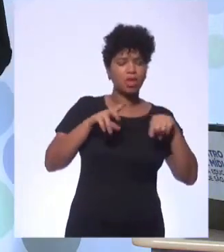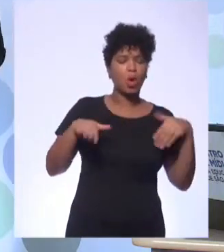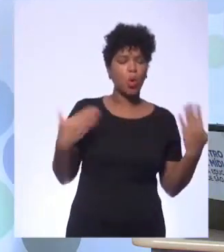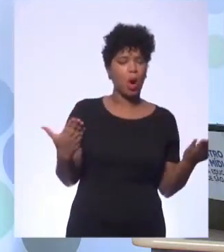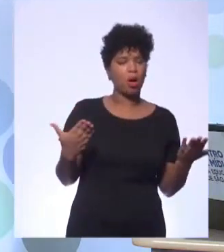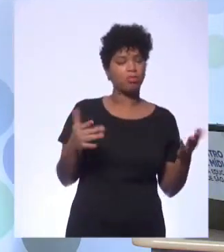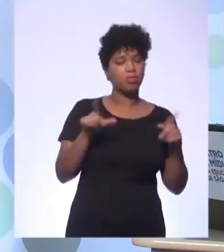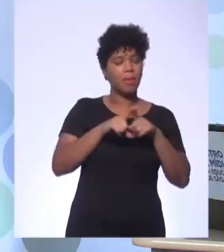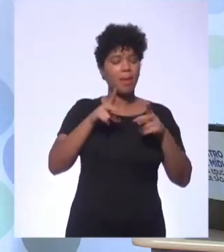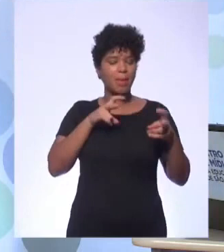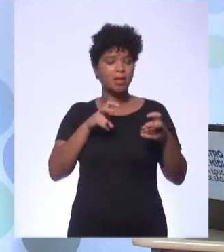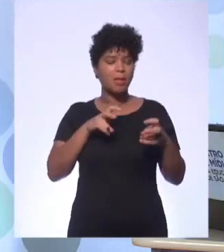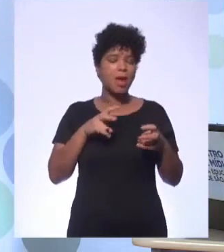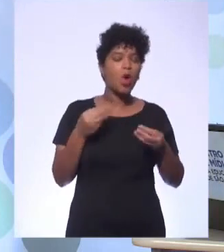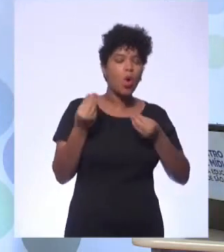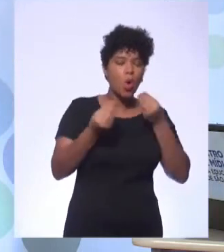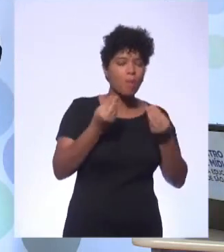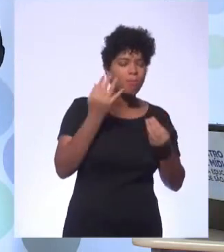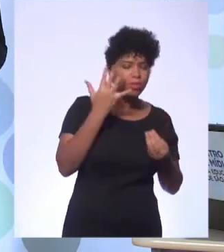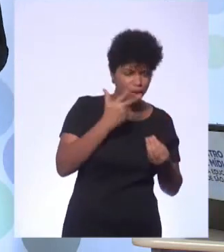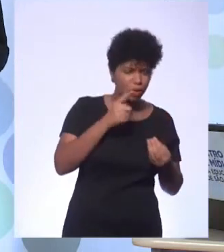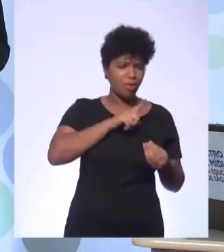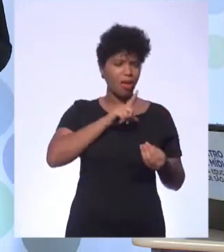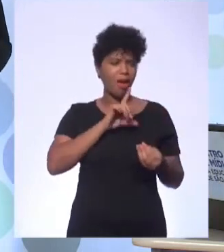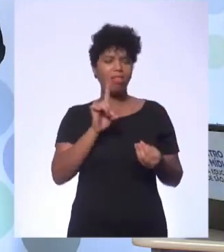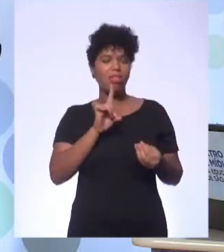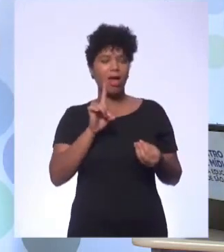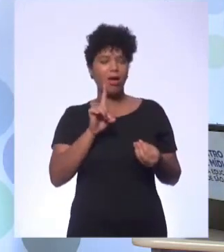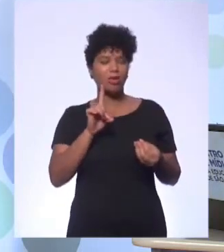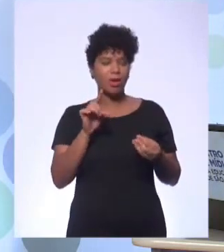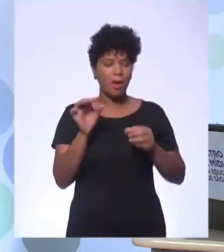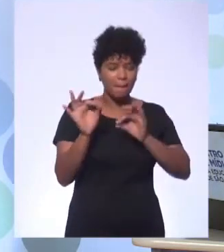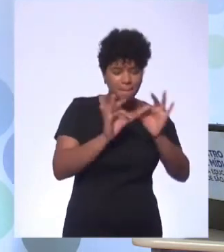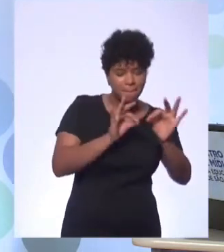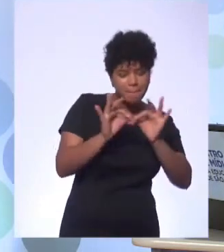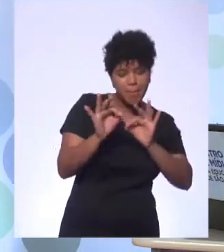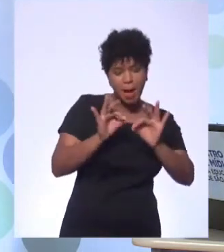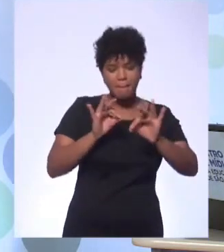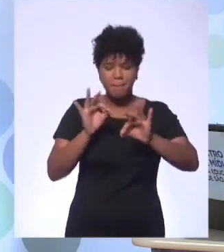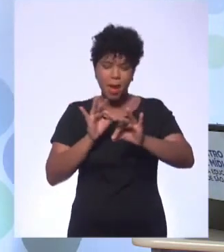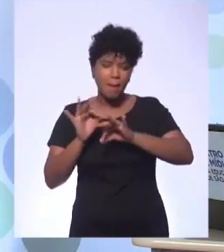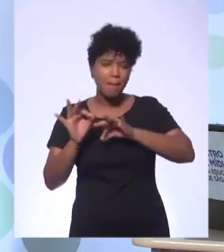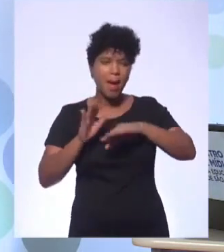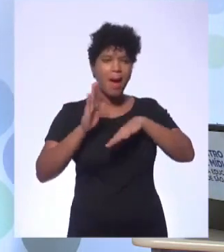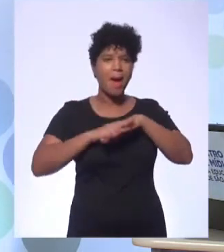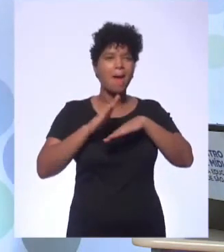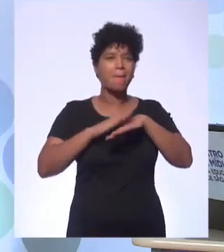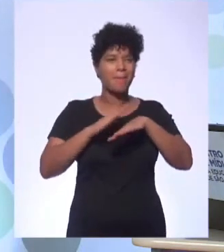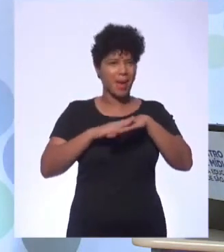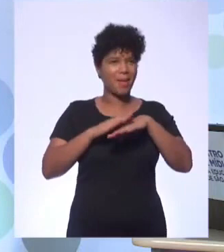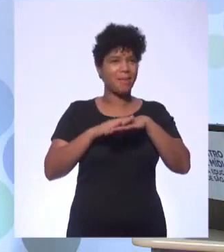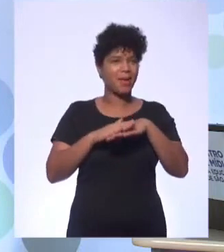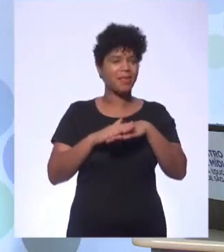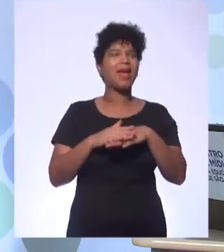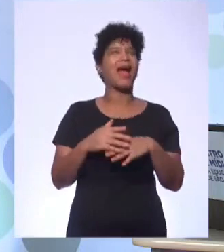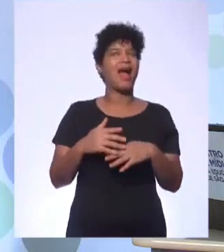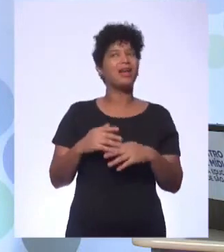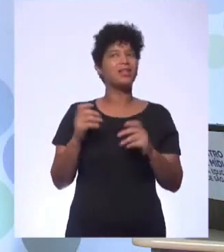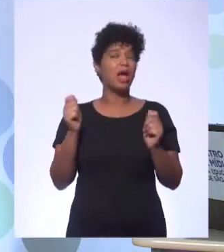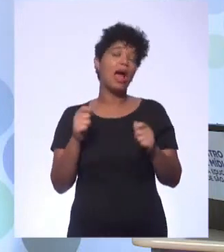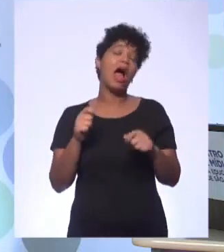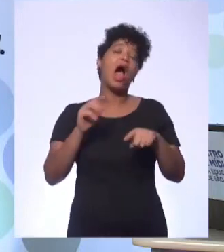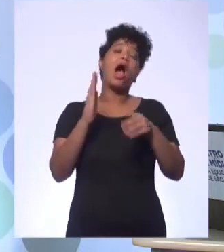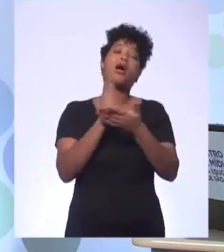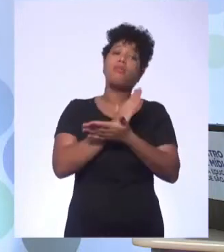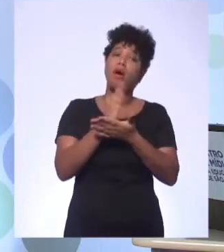estética. Por quê? Você tem sempre essa questão do belo, né? Como que eu vou fazer essa obra se tornar uma obra bela ou não, né? Porque